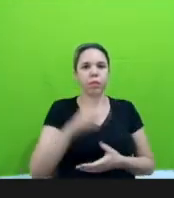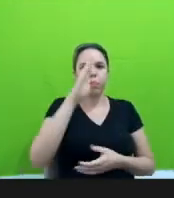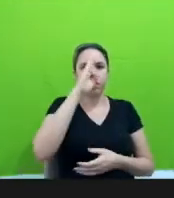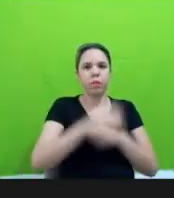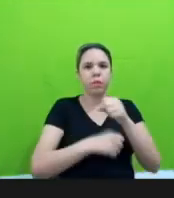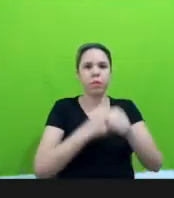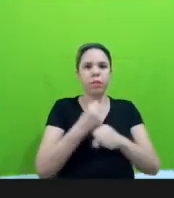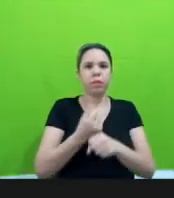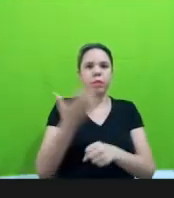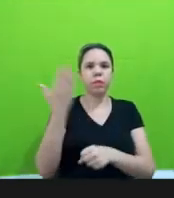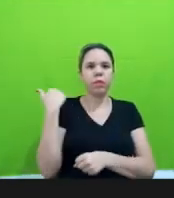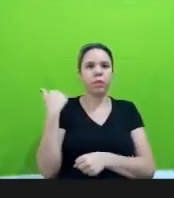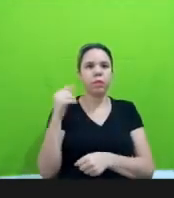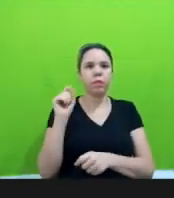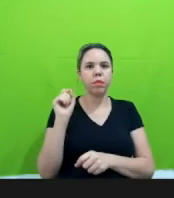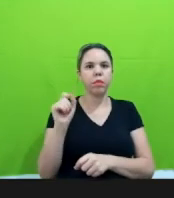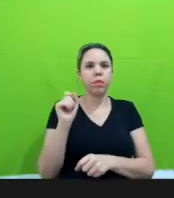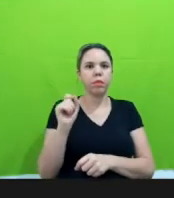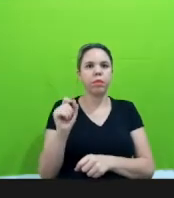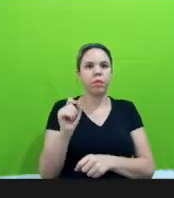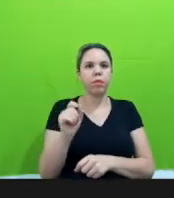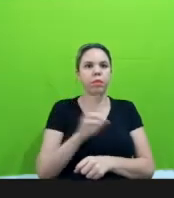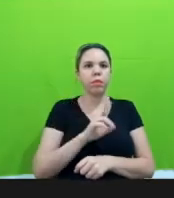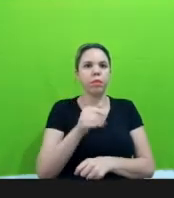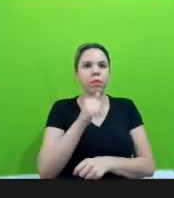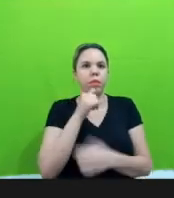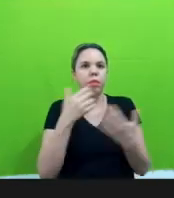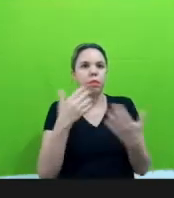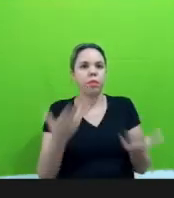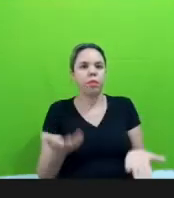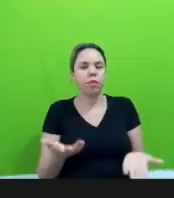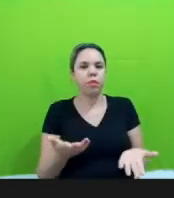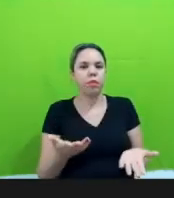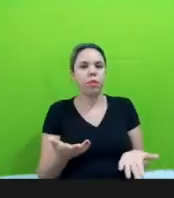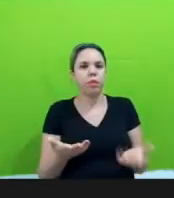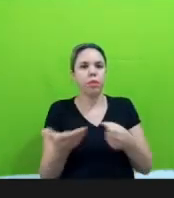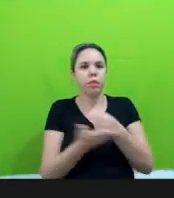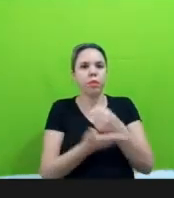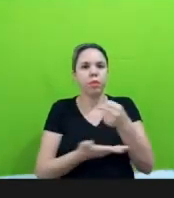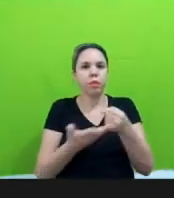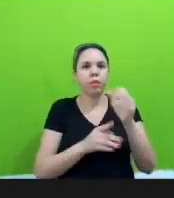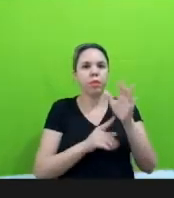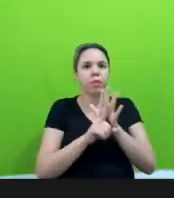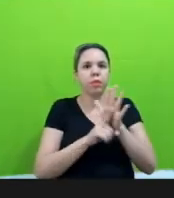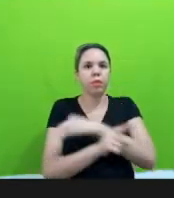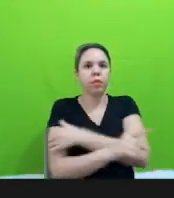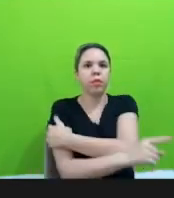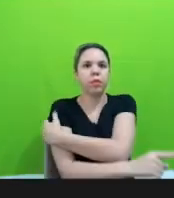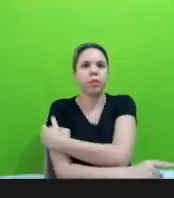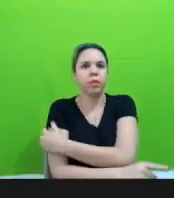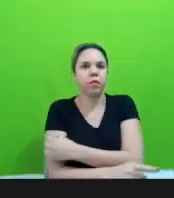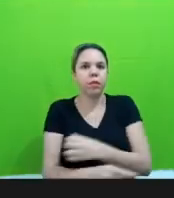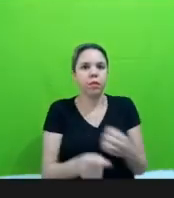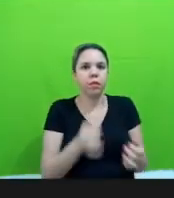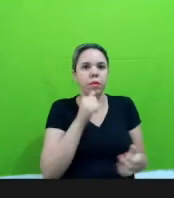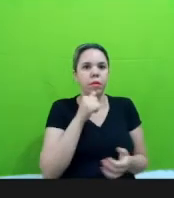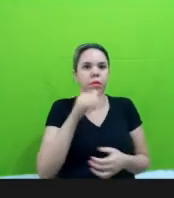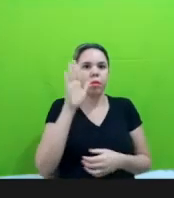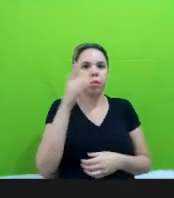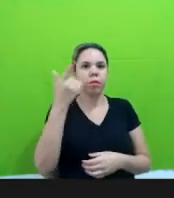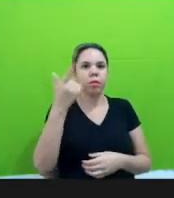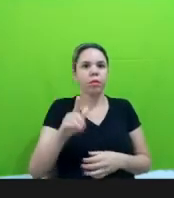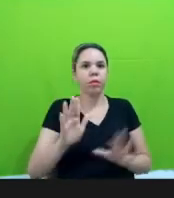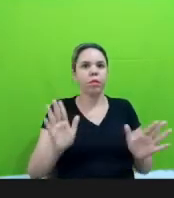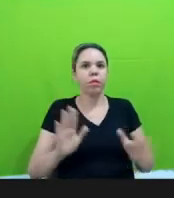passado, que, assim, não é nem admissível, às vezes é inclusive a mesma base de dados, ela vaza mais de uma vez,